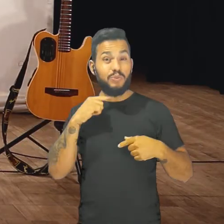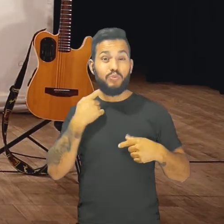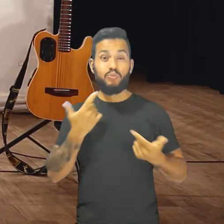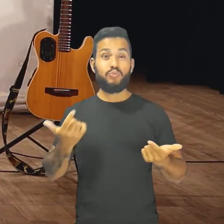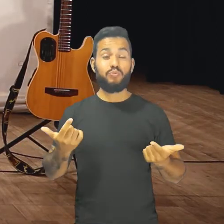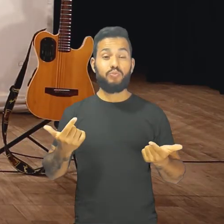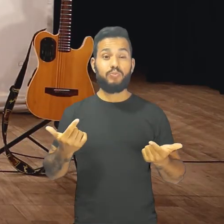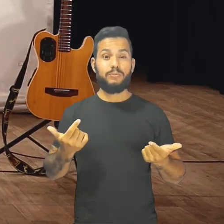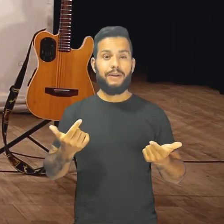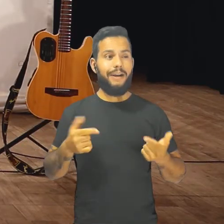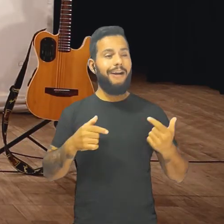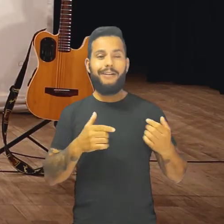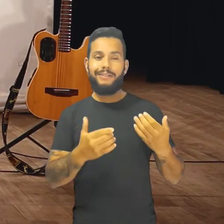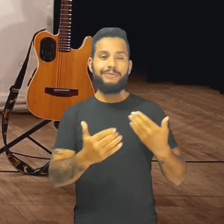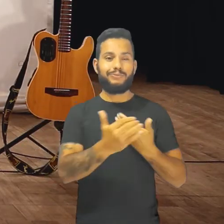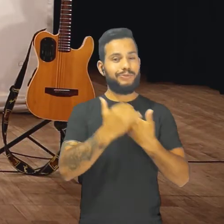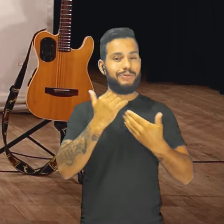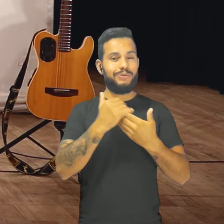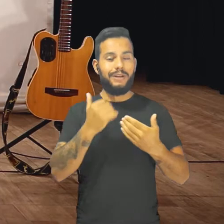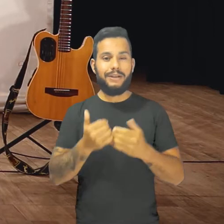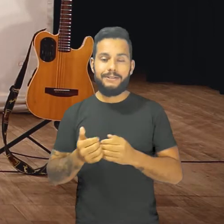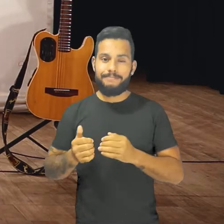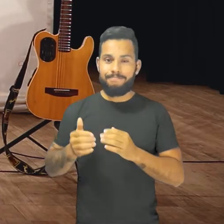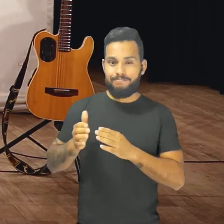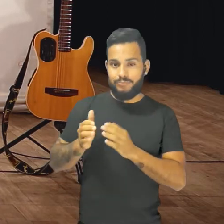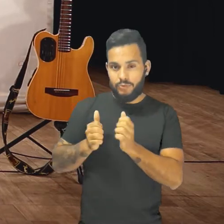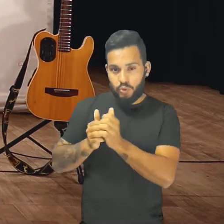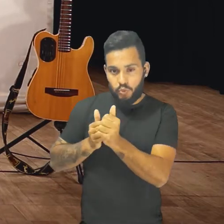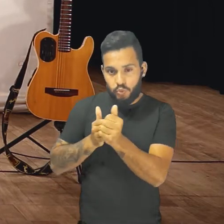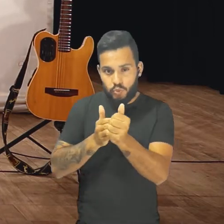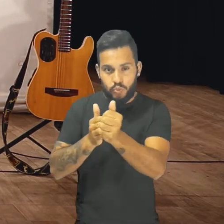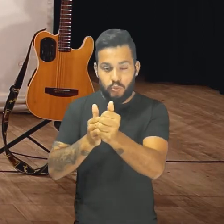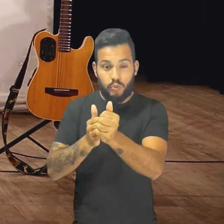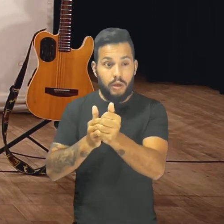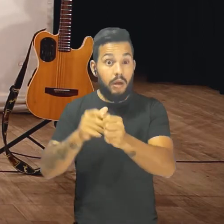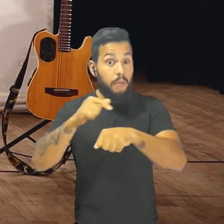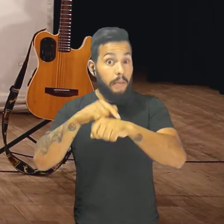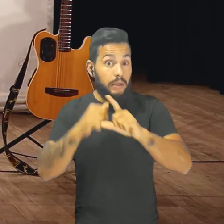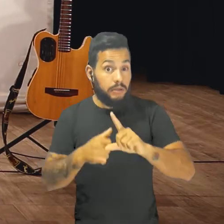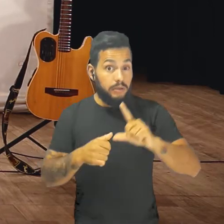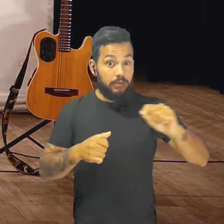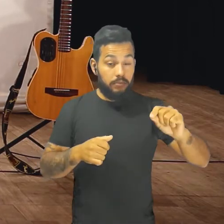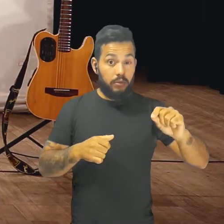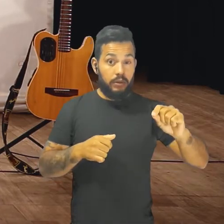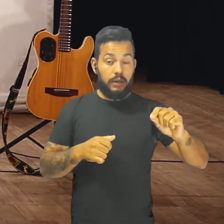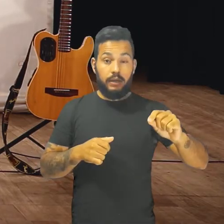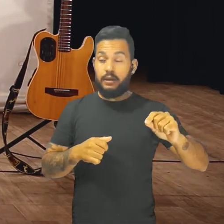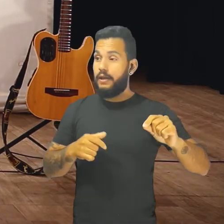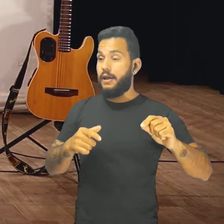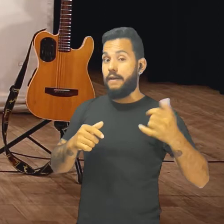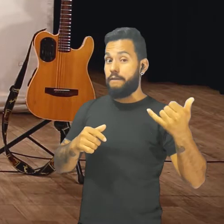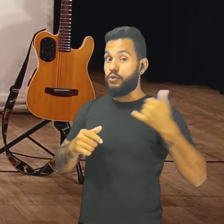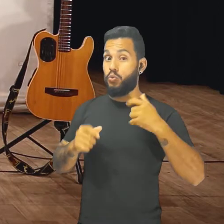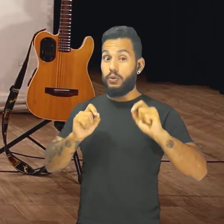A dona Quelônia nos conduziu e antes de se despedir, disse, aqui vocês